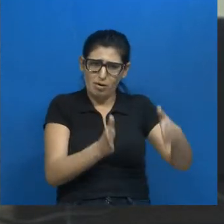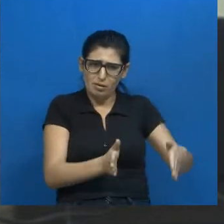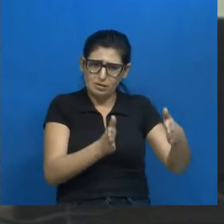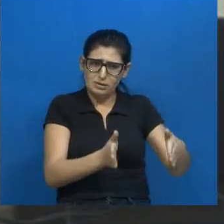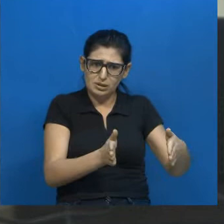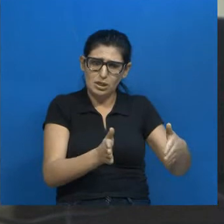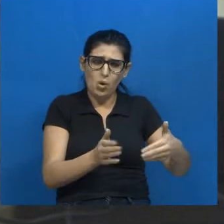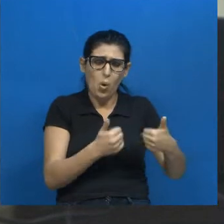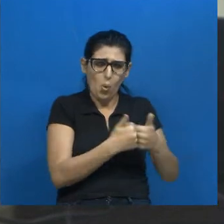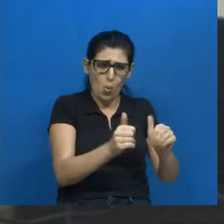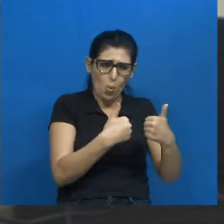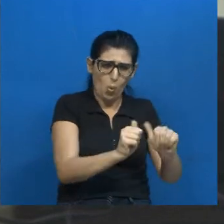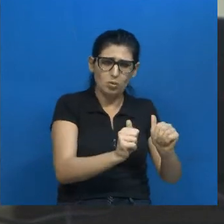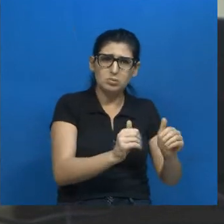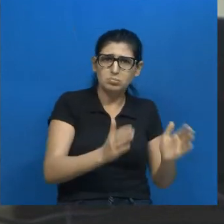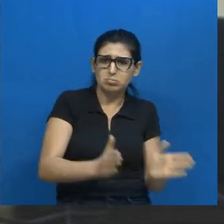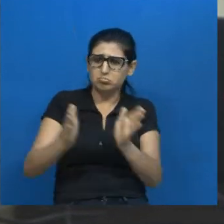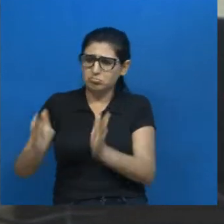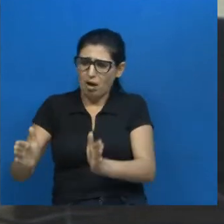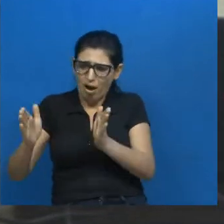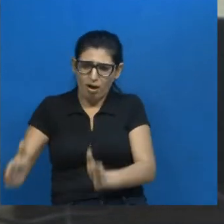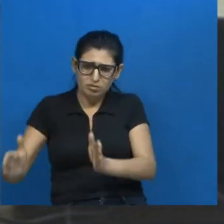sim. Tá?